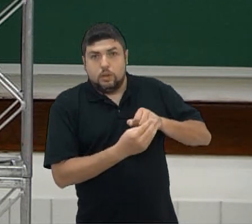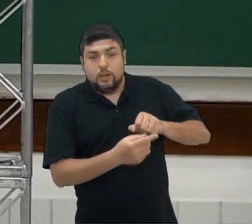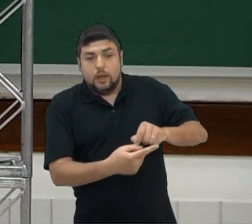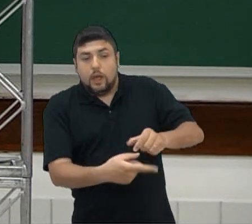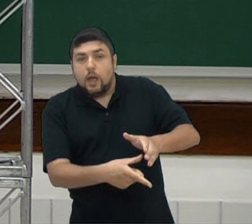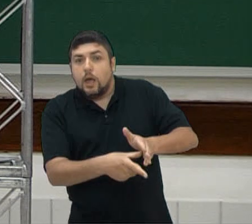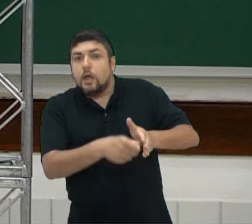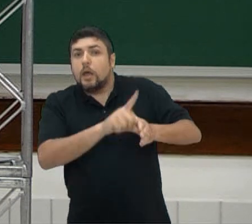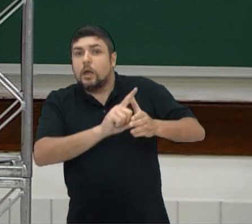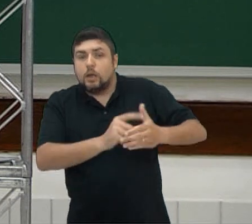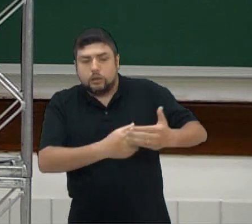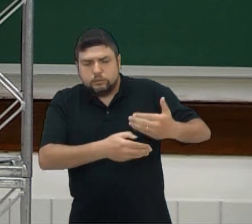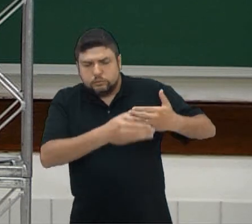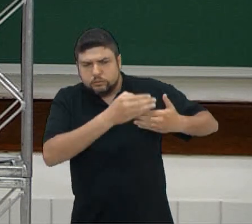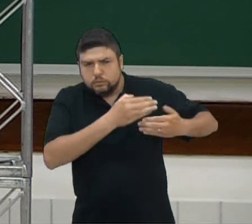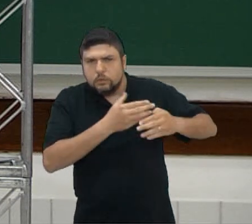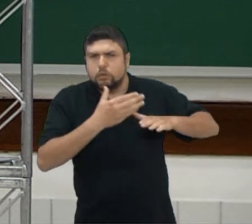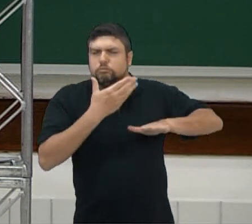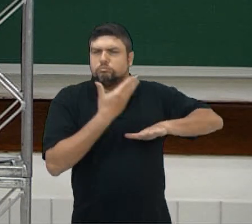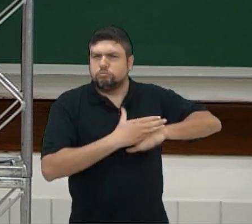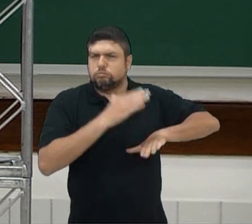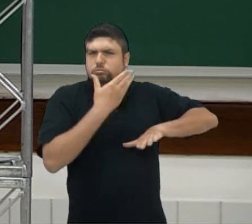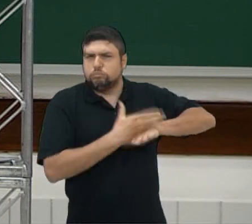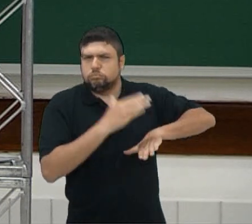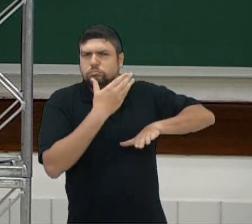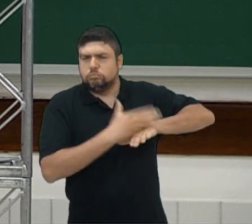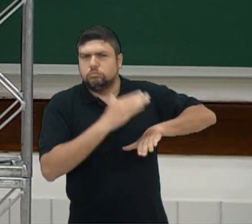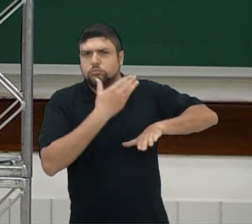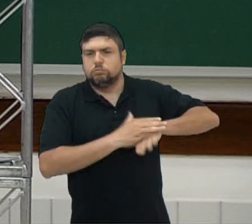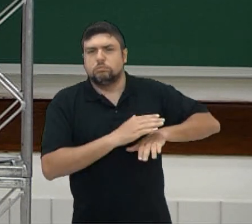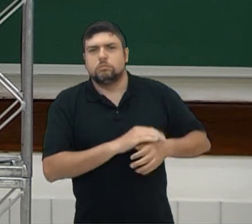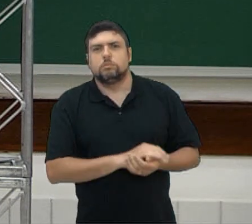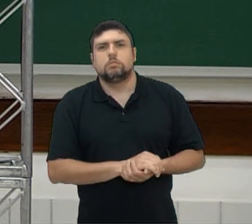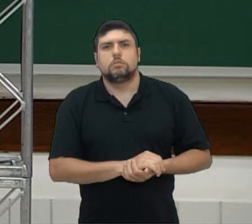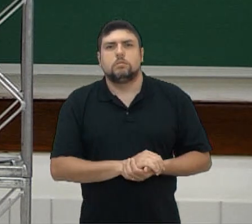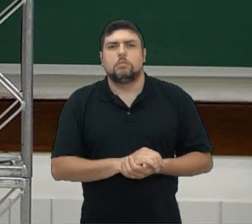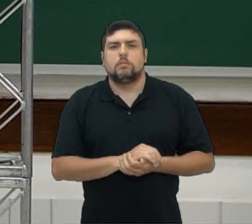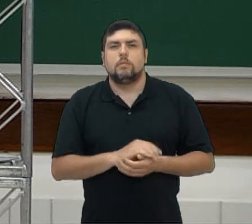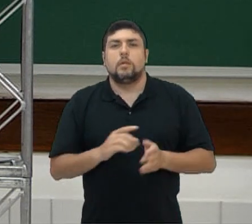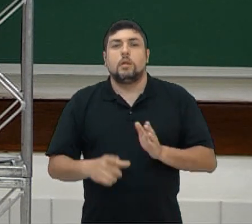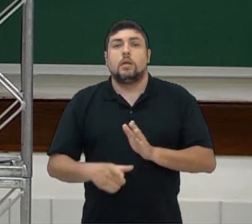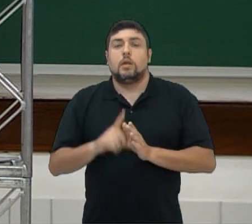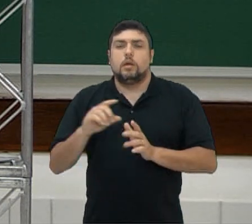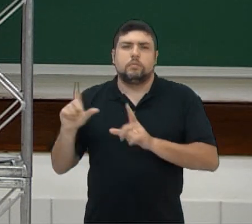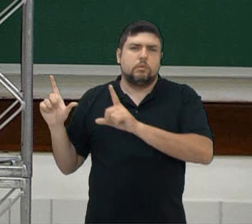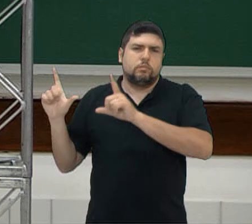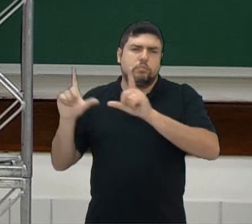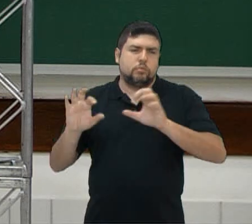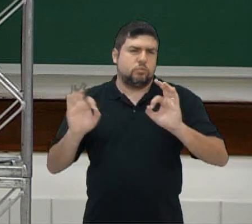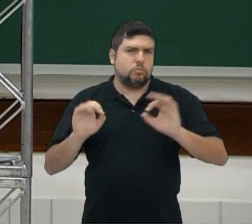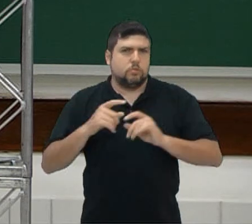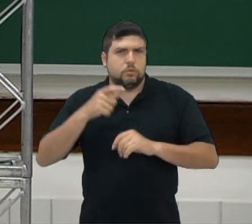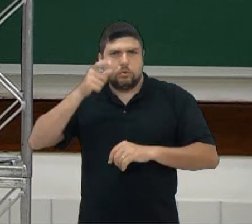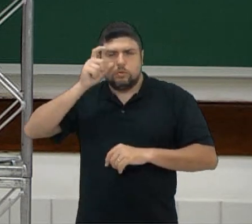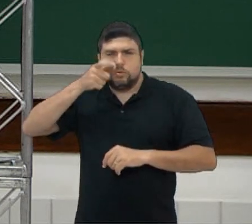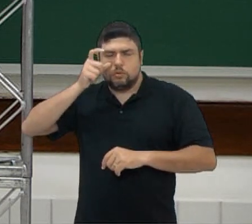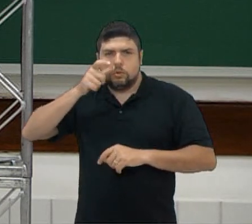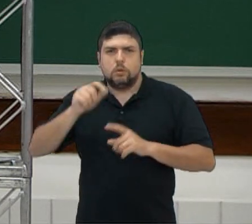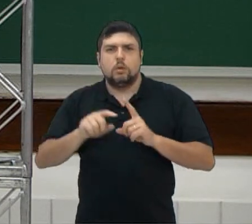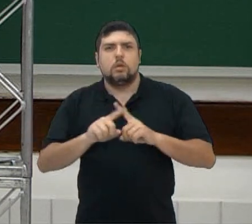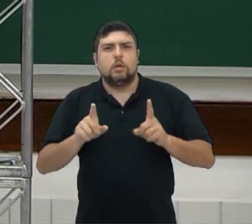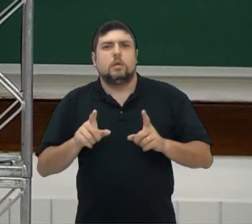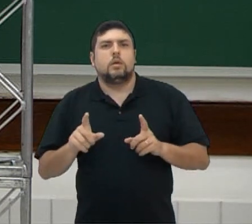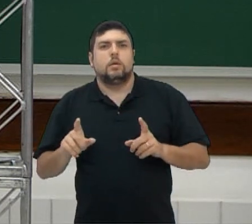né? Então, eu acabei não colocando o slide do Descartes, que era para ter, mas uma